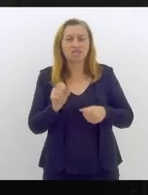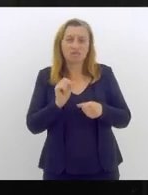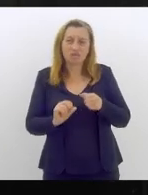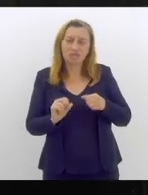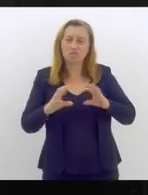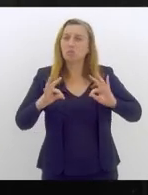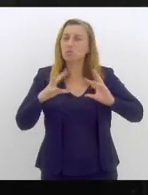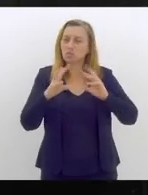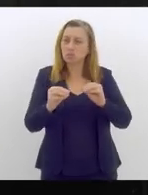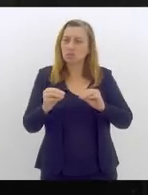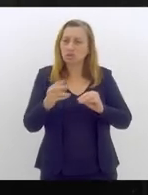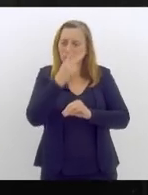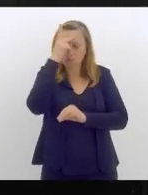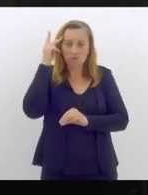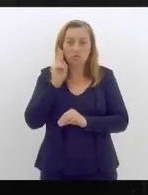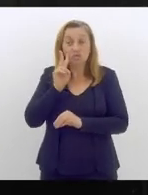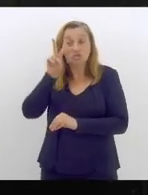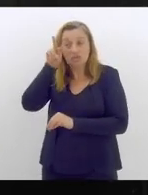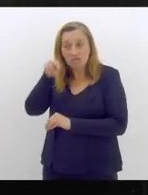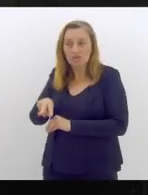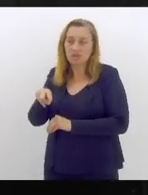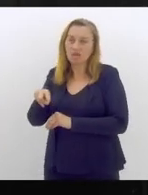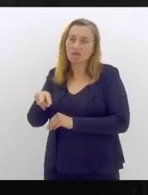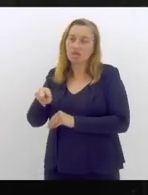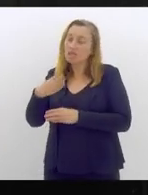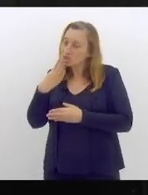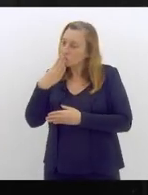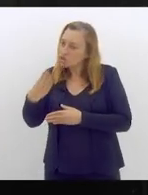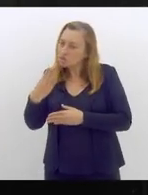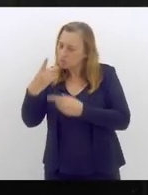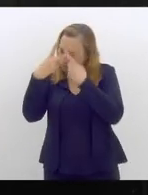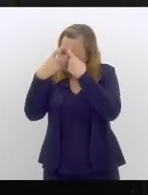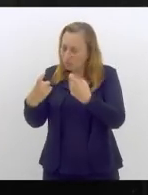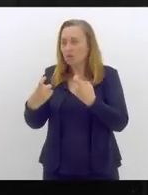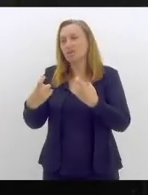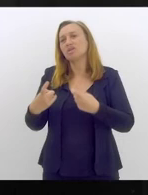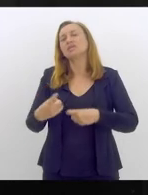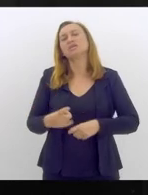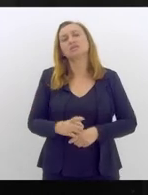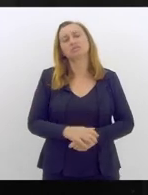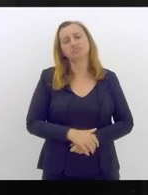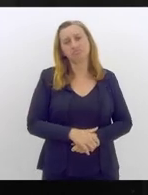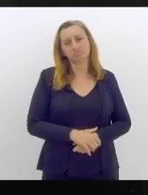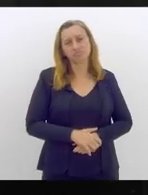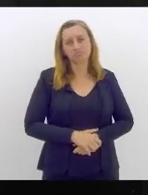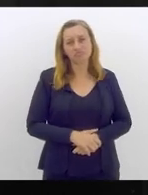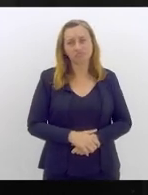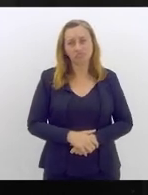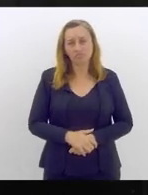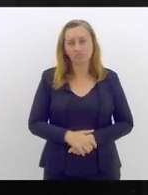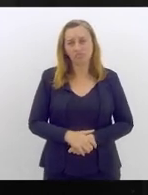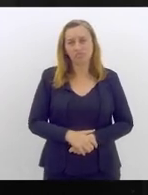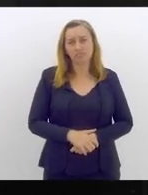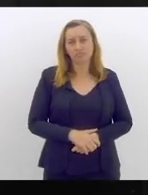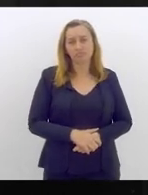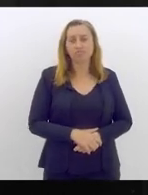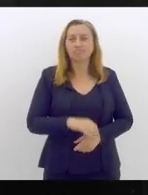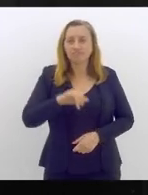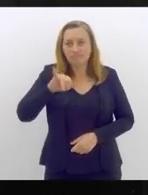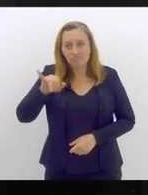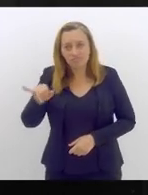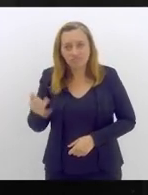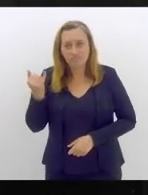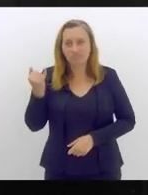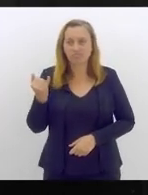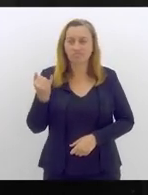por todos que presenciarem esse tipo de agressão esse tipo de violência e aí eu aproveito